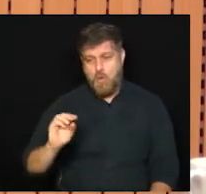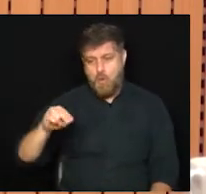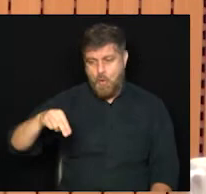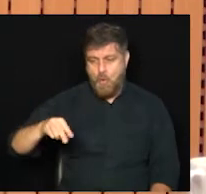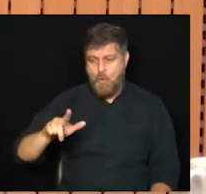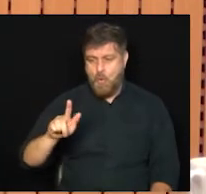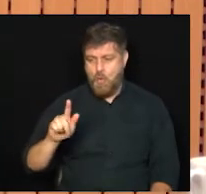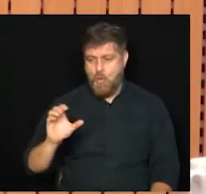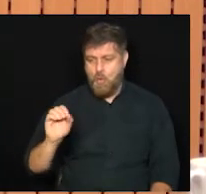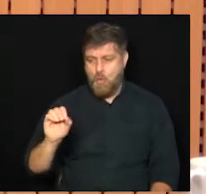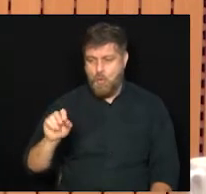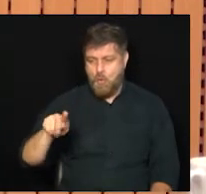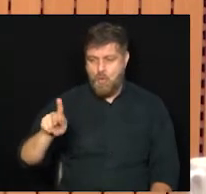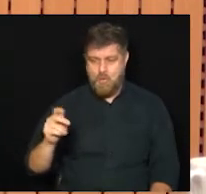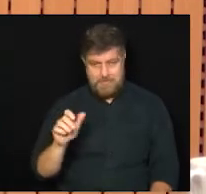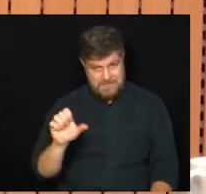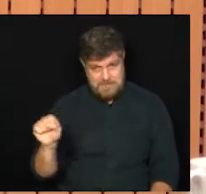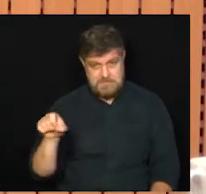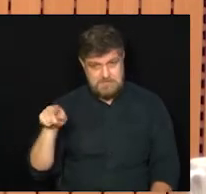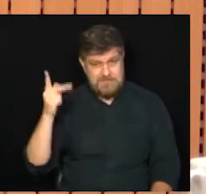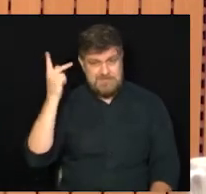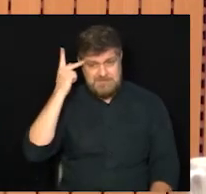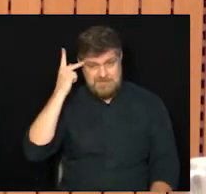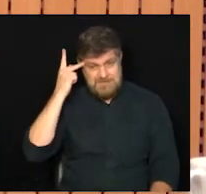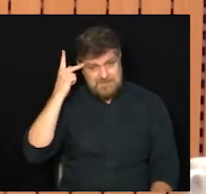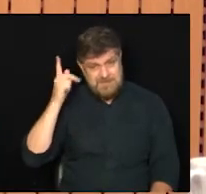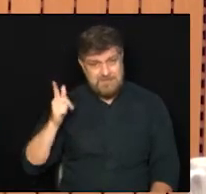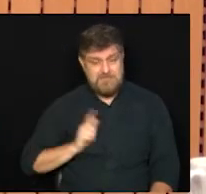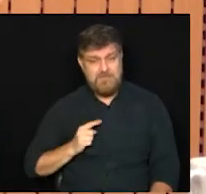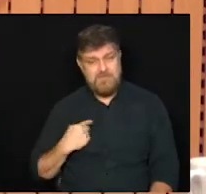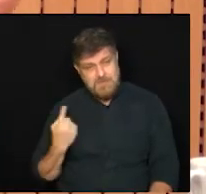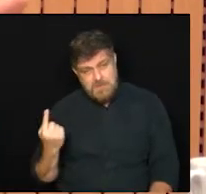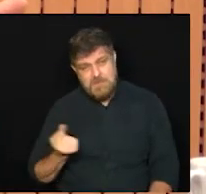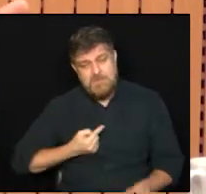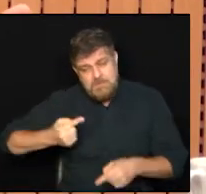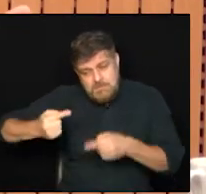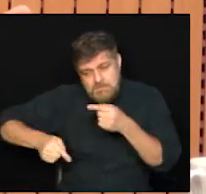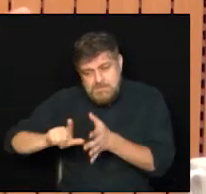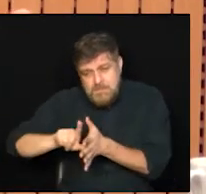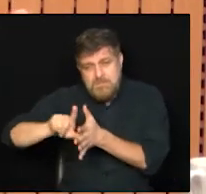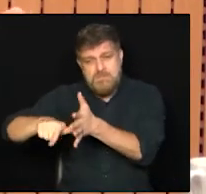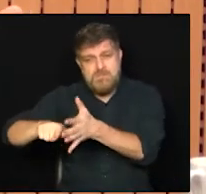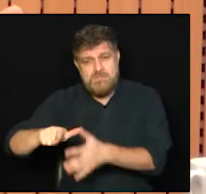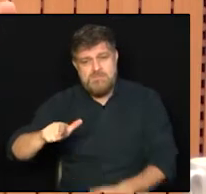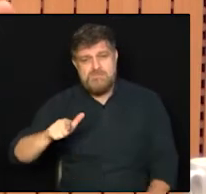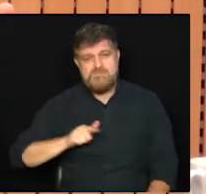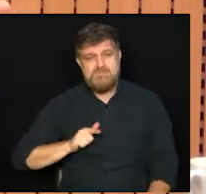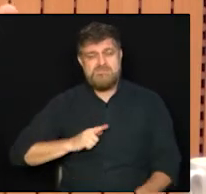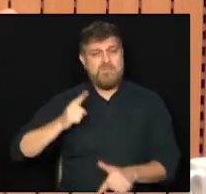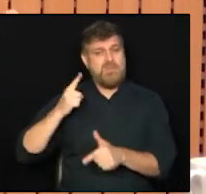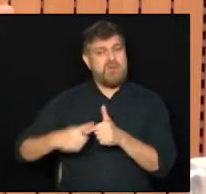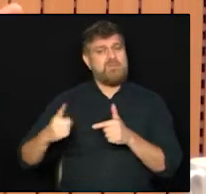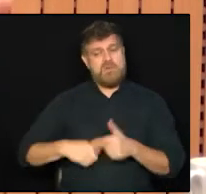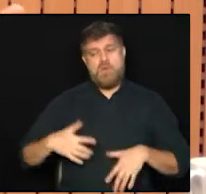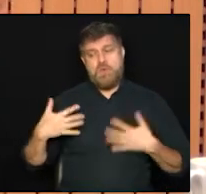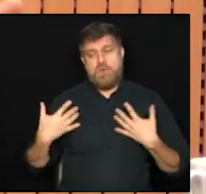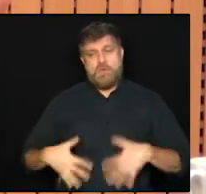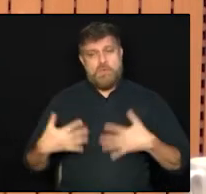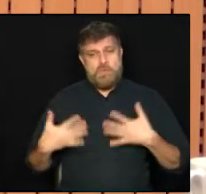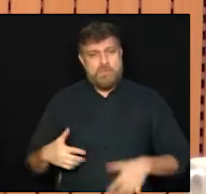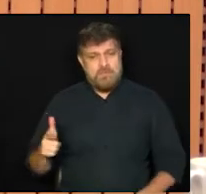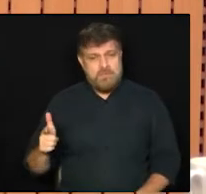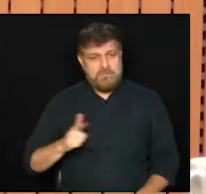Conselho de Turismo, né? A gente discutir. Nós estamos com um elefante branco na mão, de repente esse